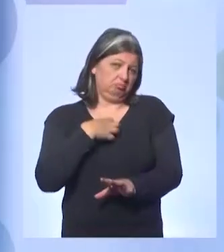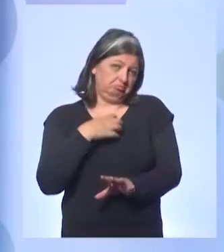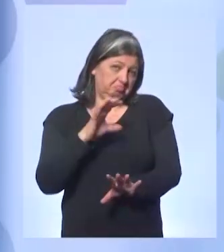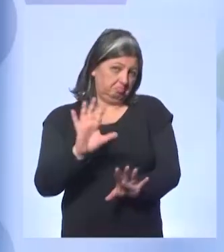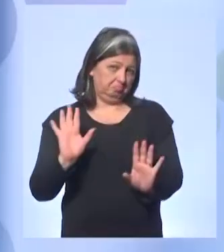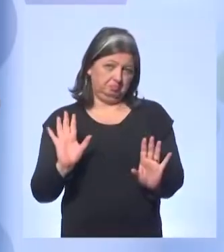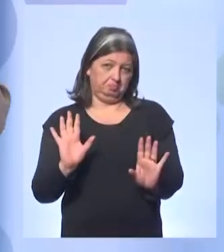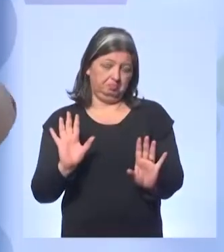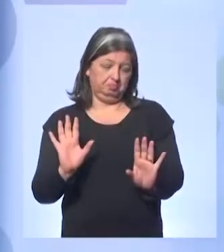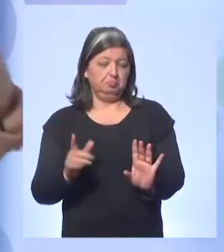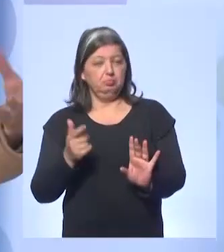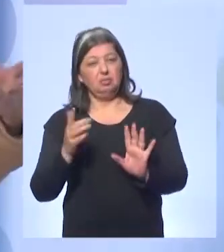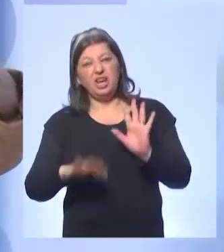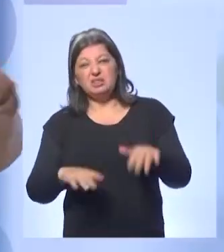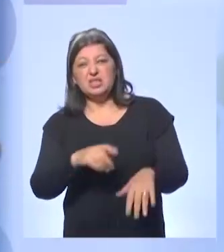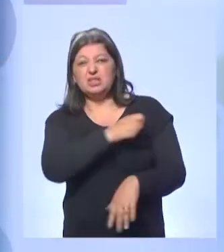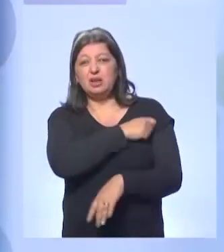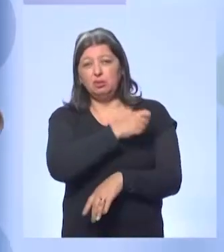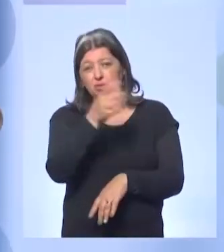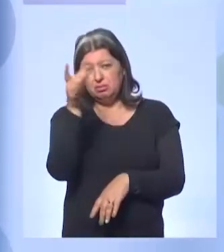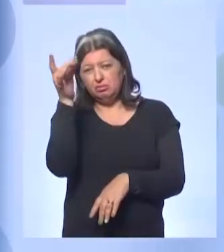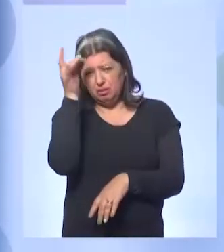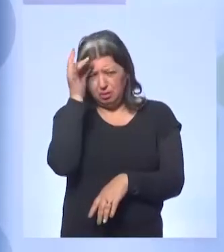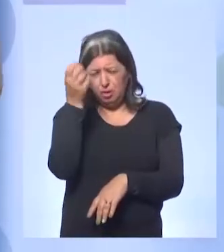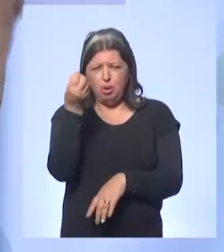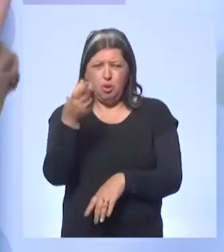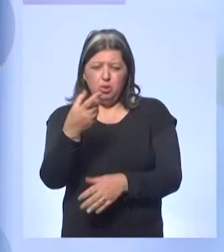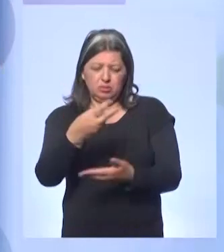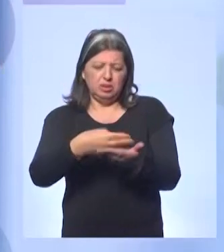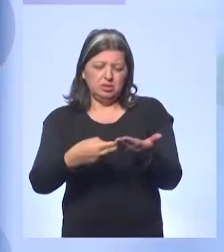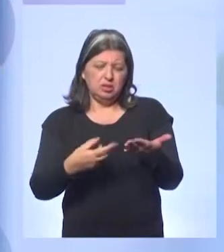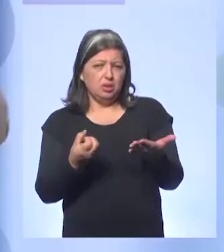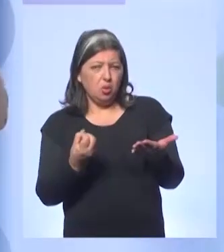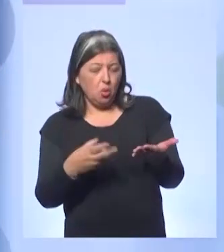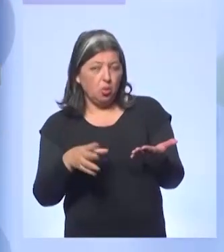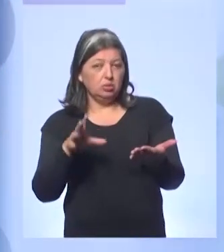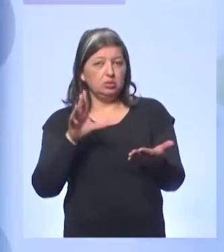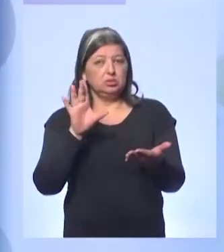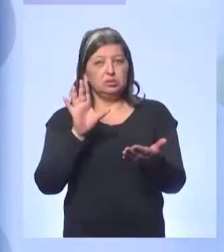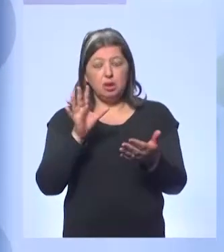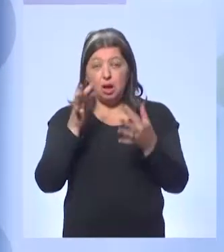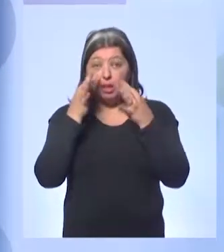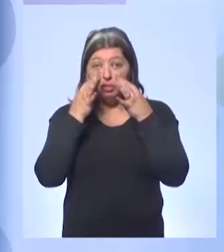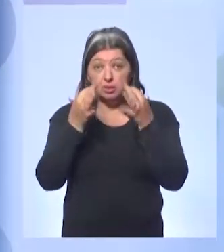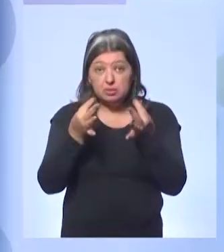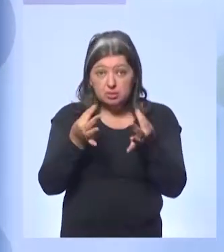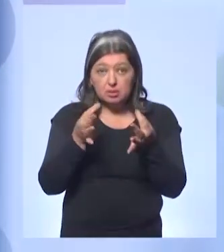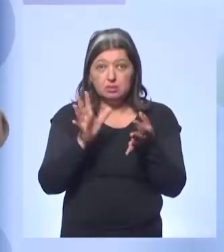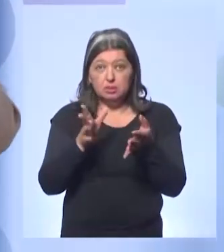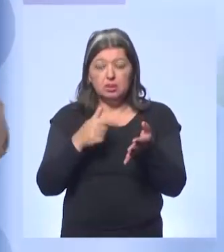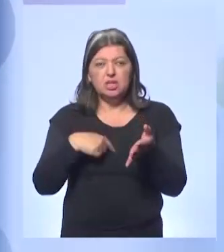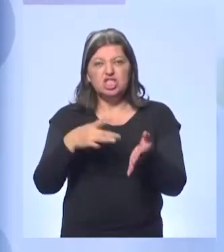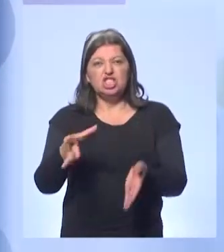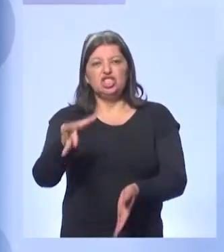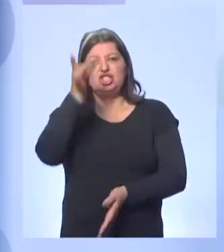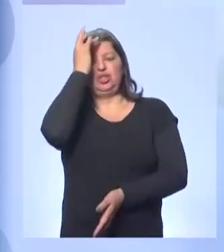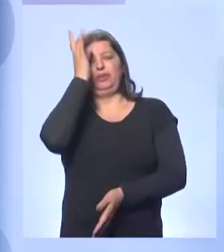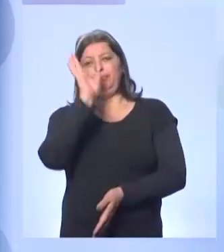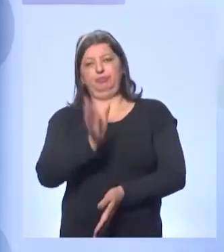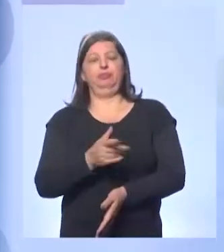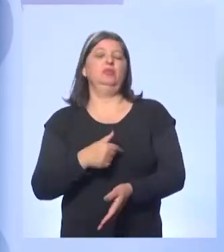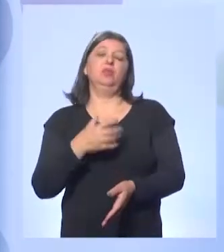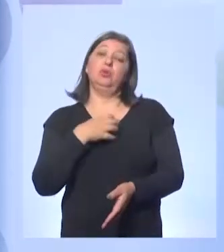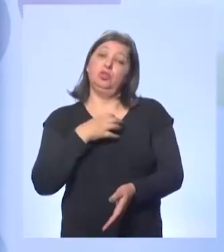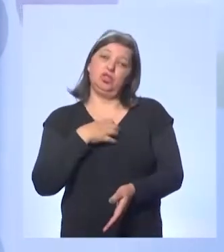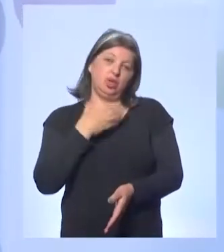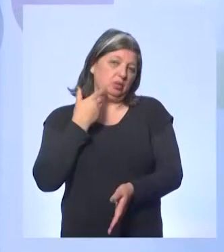um decora, outro desenha, outro só ouve aqui a aula, já peguei. Então, cada um veja qual é a forma melhor para você